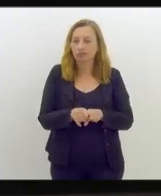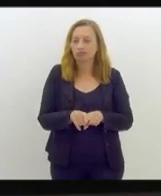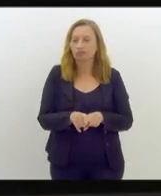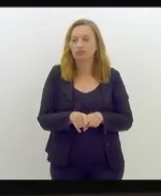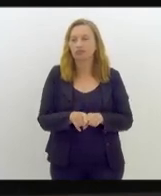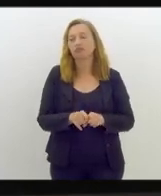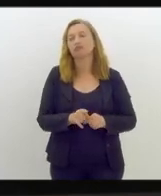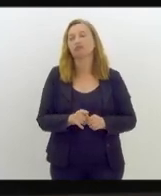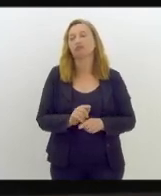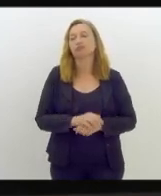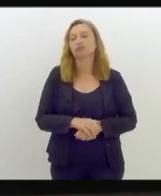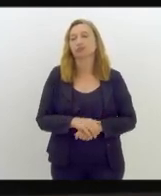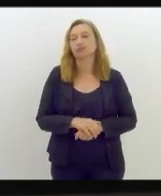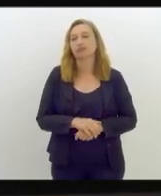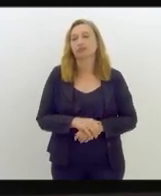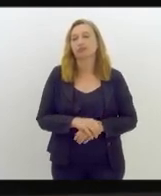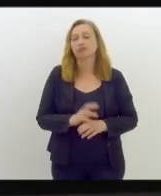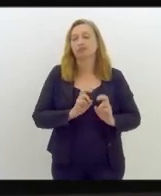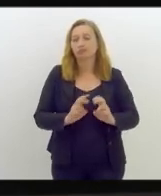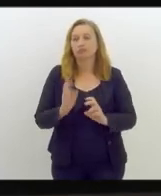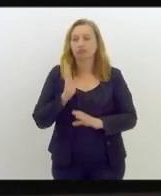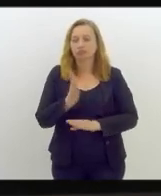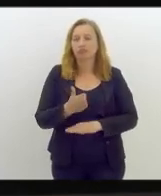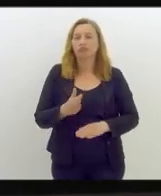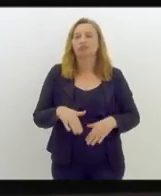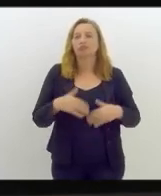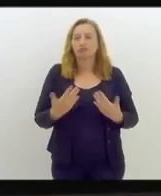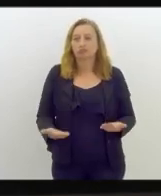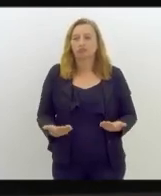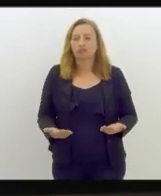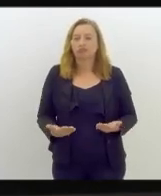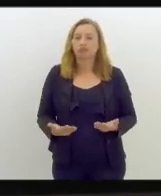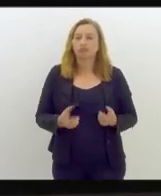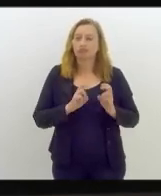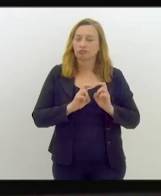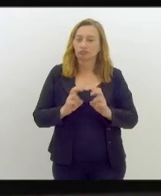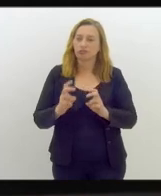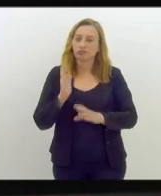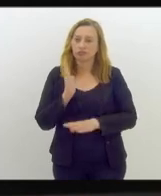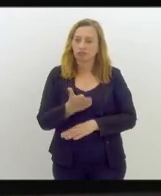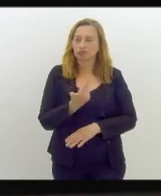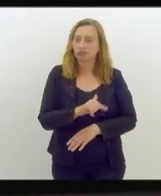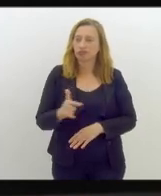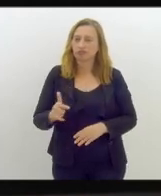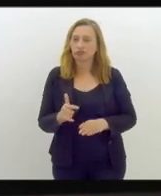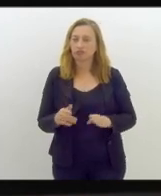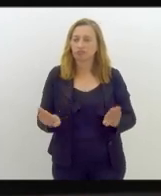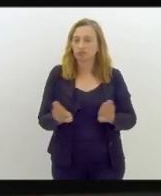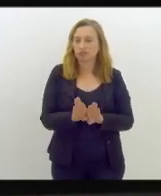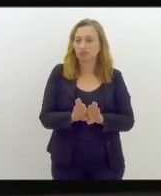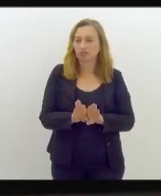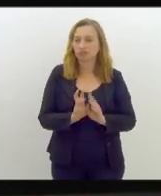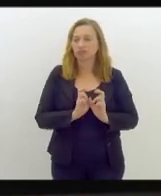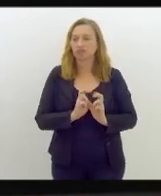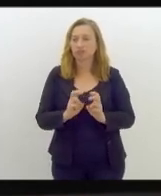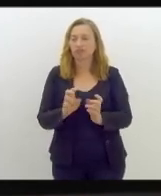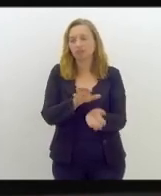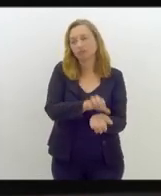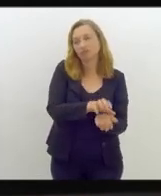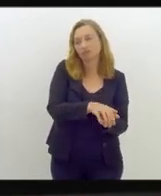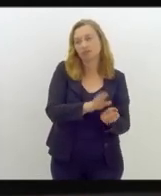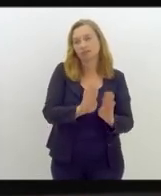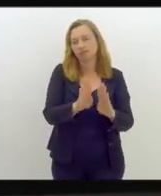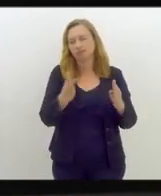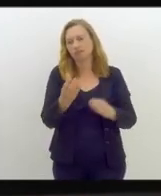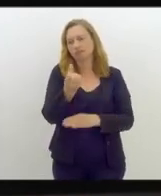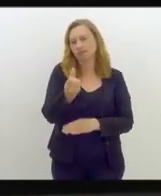para chegar mais cedo também em casa. Então, hoje não teve trem expresso, a estação de Santa Cruz ficou fechada. Abril já era 6h30